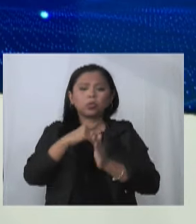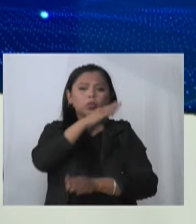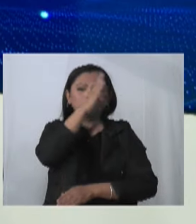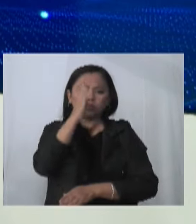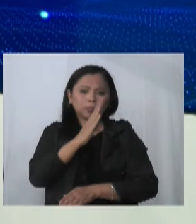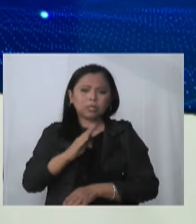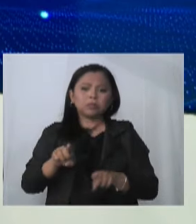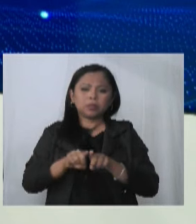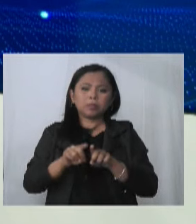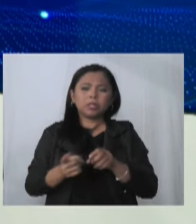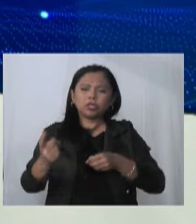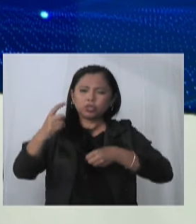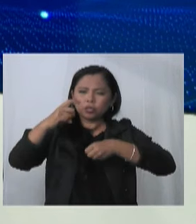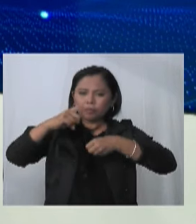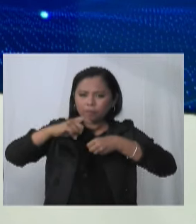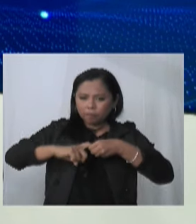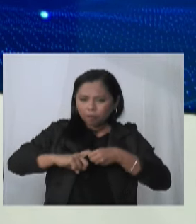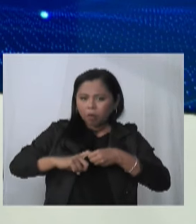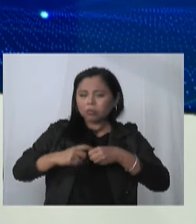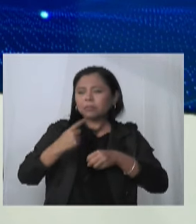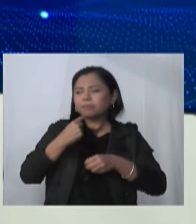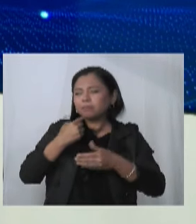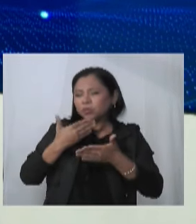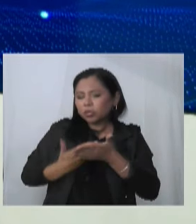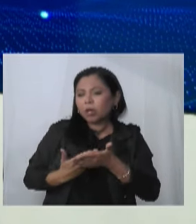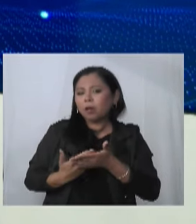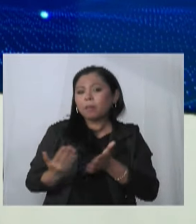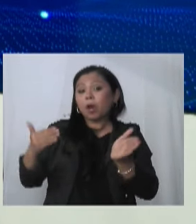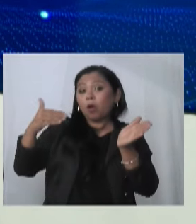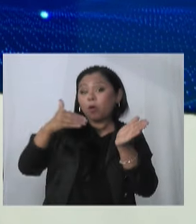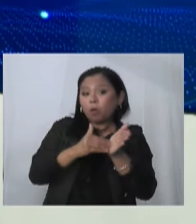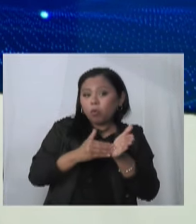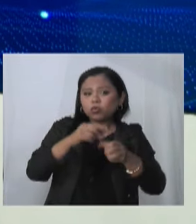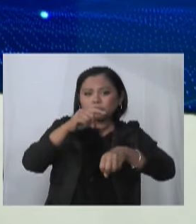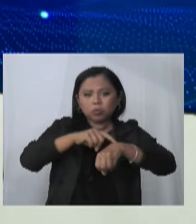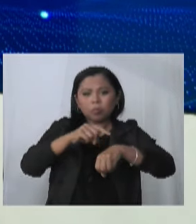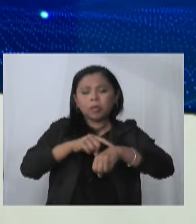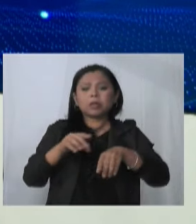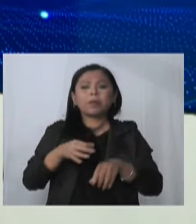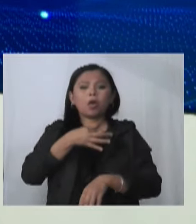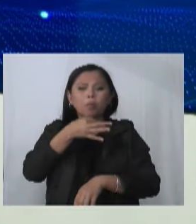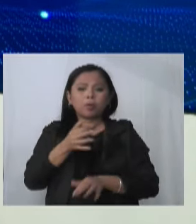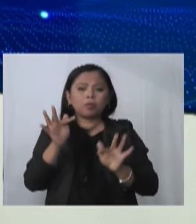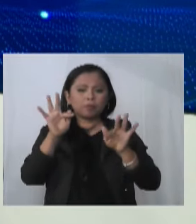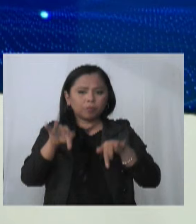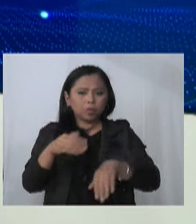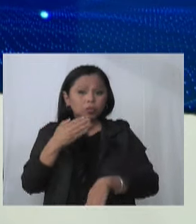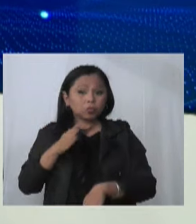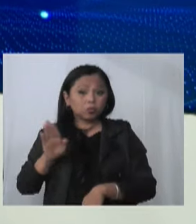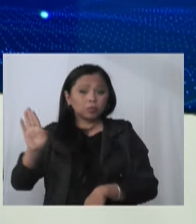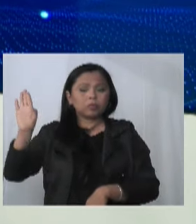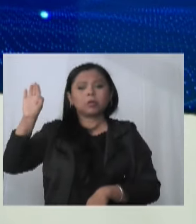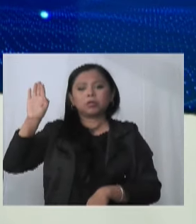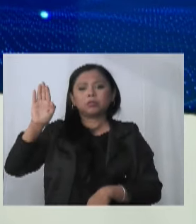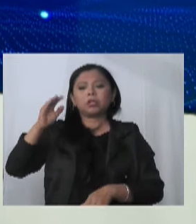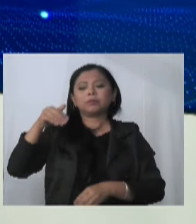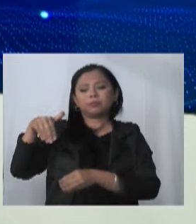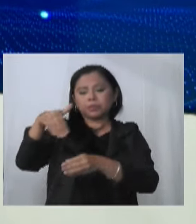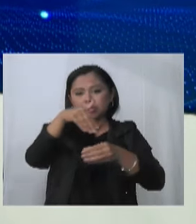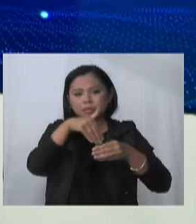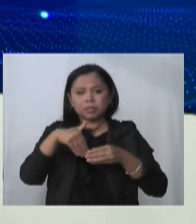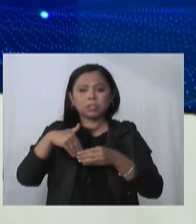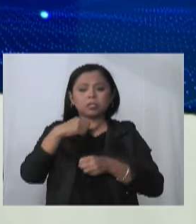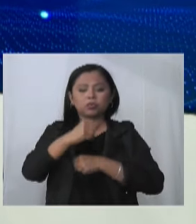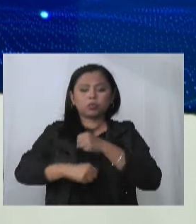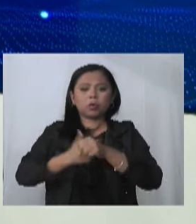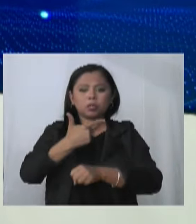gente volta já já para o último bloco e as considerações finais dos candidatos nas eleições 2024.